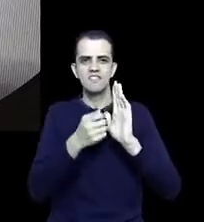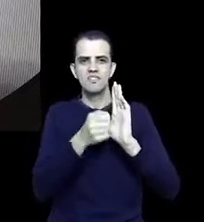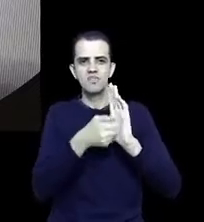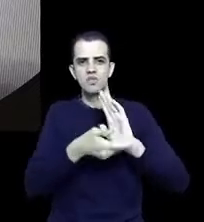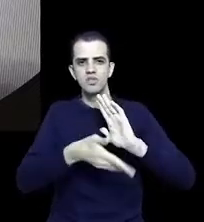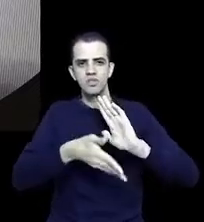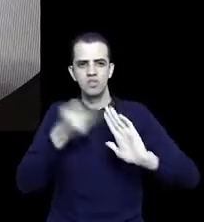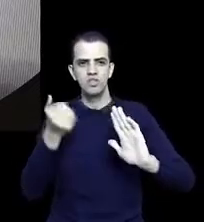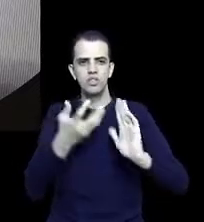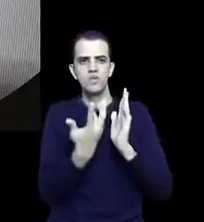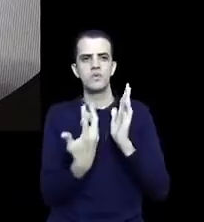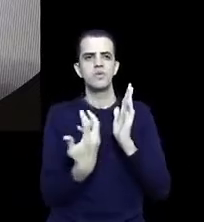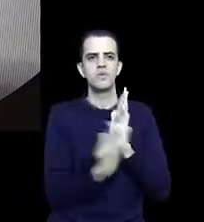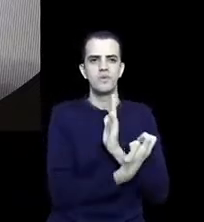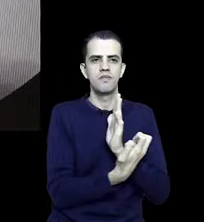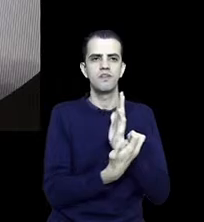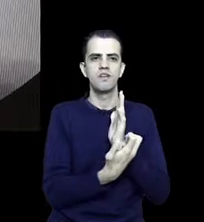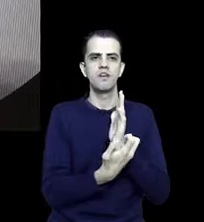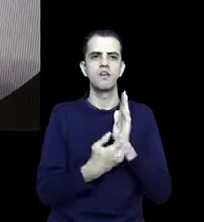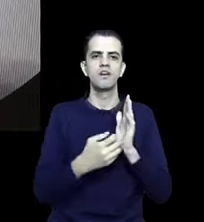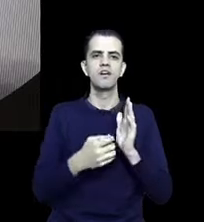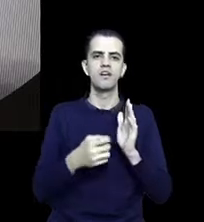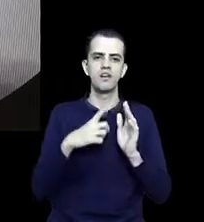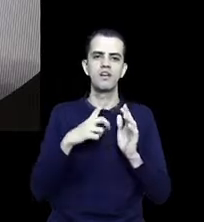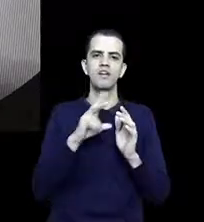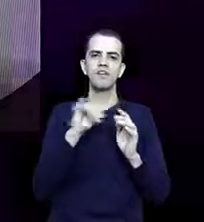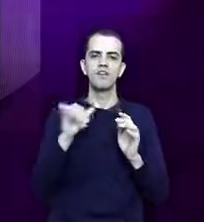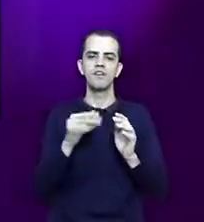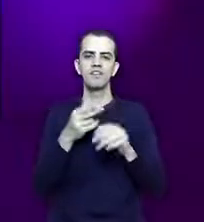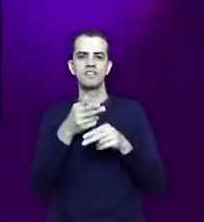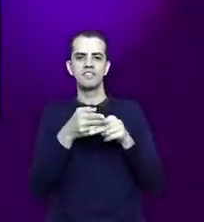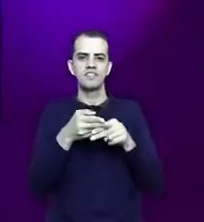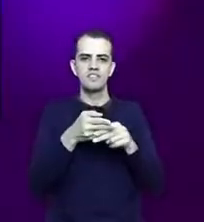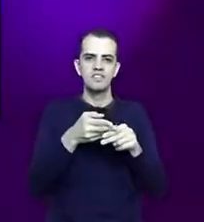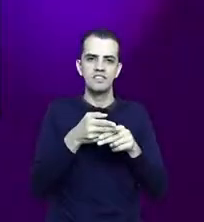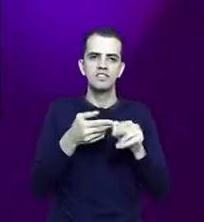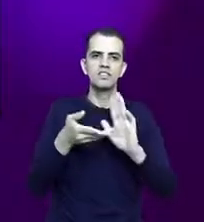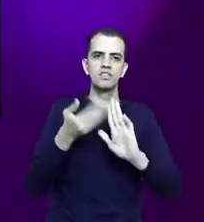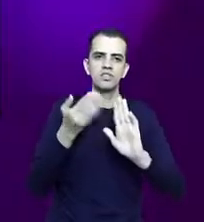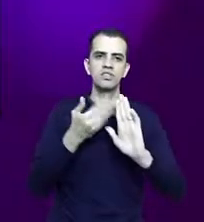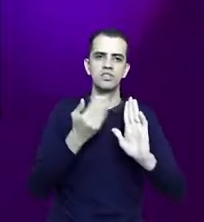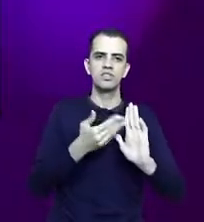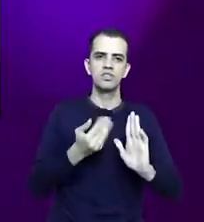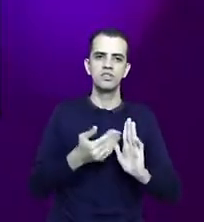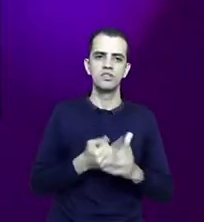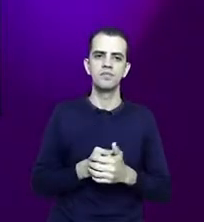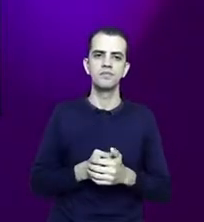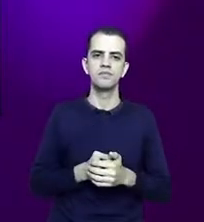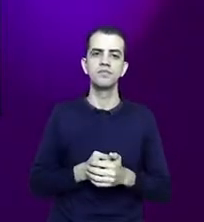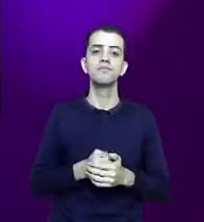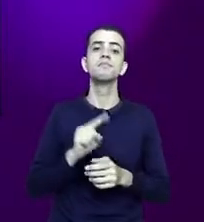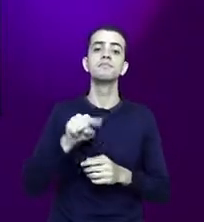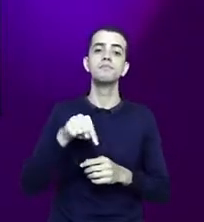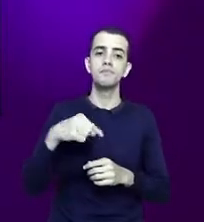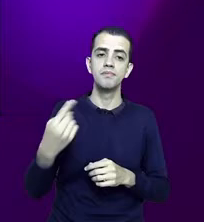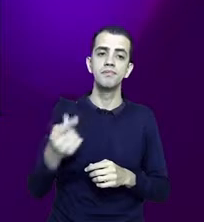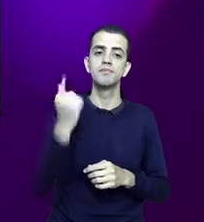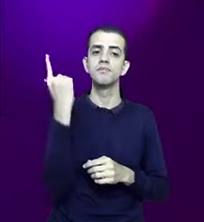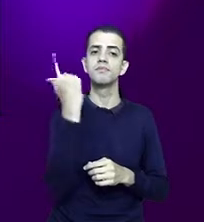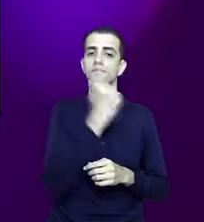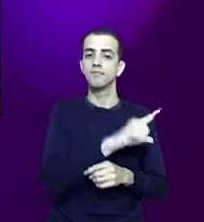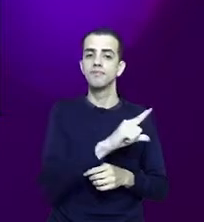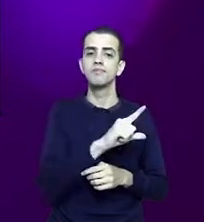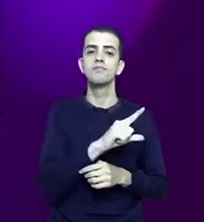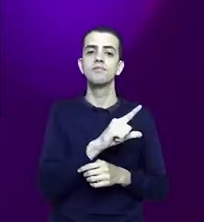esse osteótomo. A gente vai com uma serra delicada e resseca e consegue, na